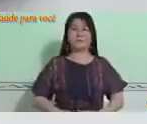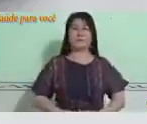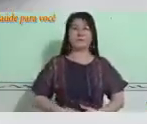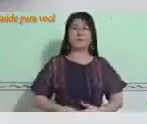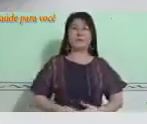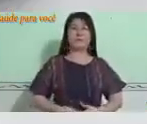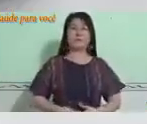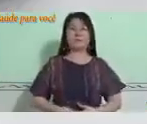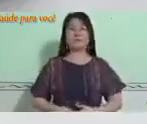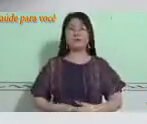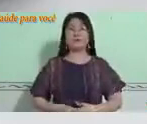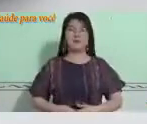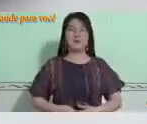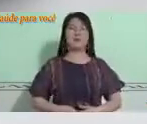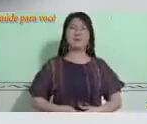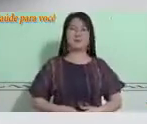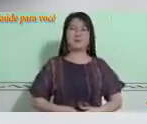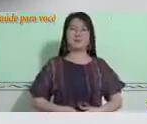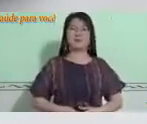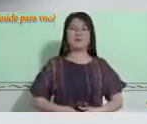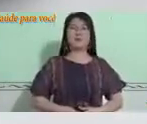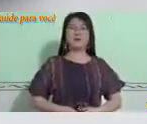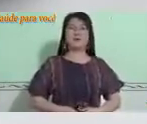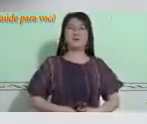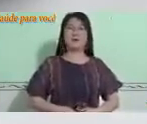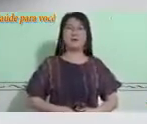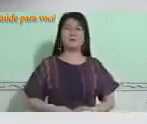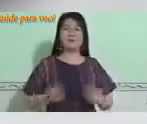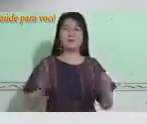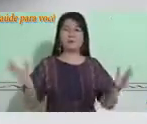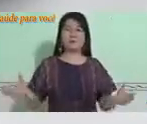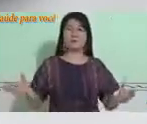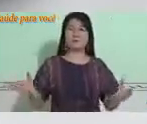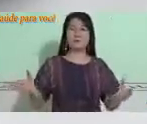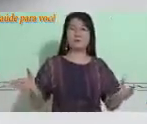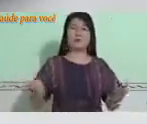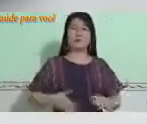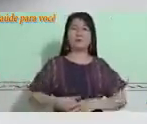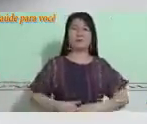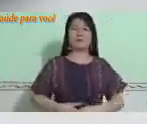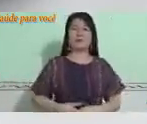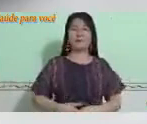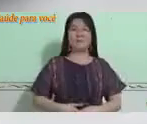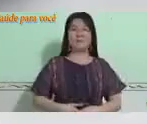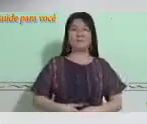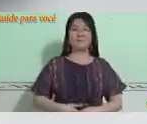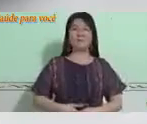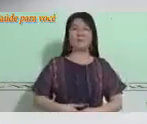Veja todos os sintomas da falta desta vitamina aqui. Osn e acento agudo